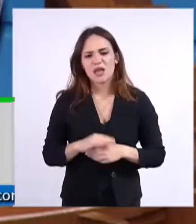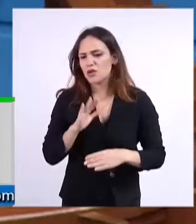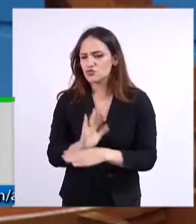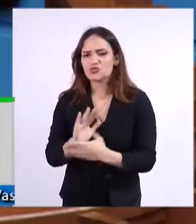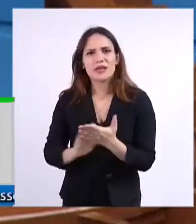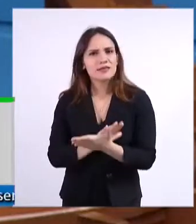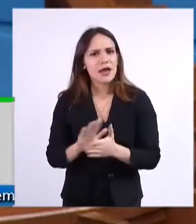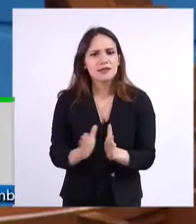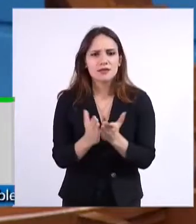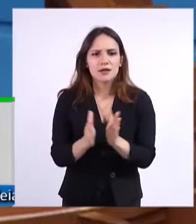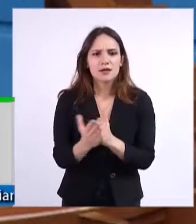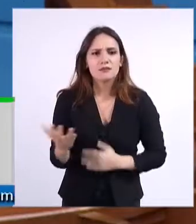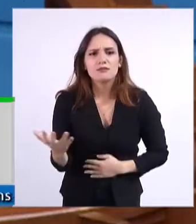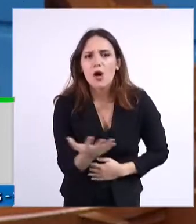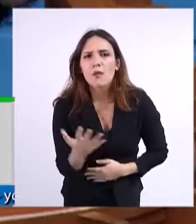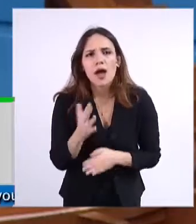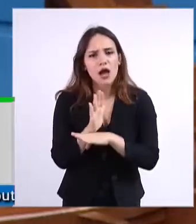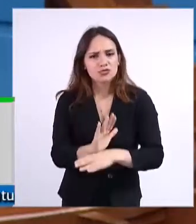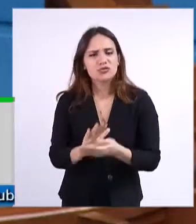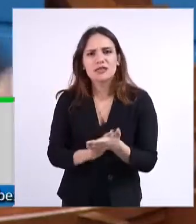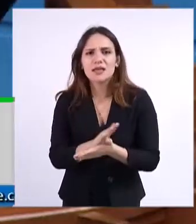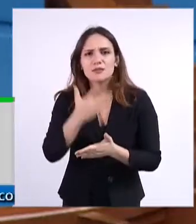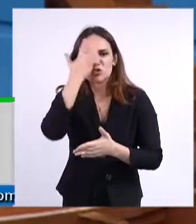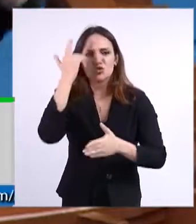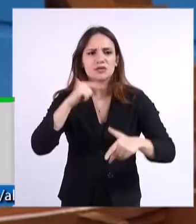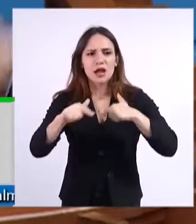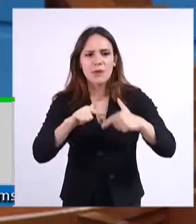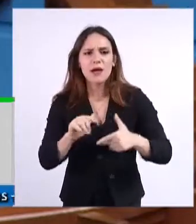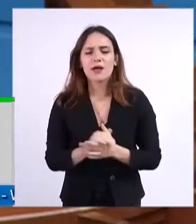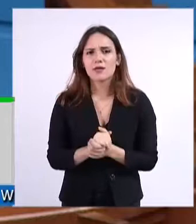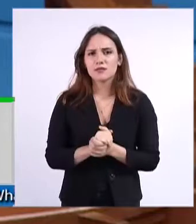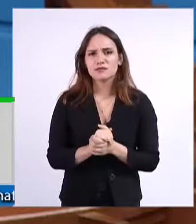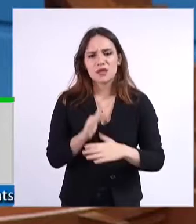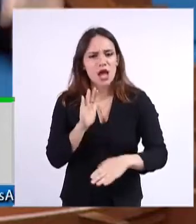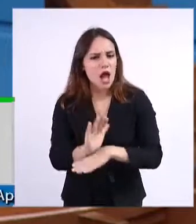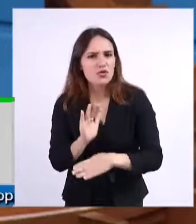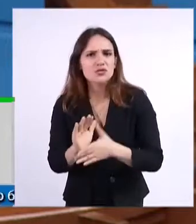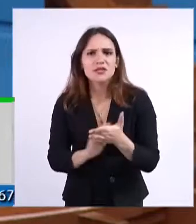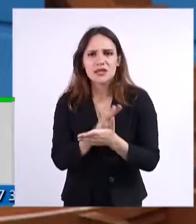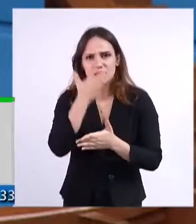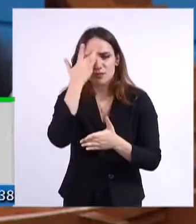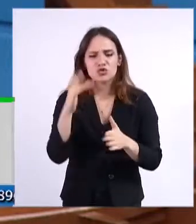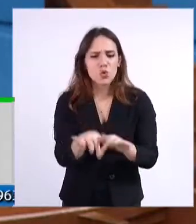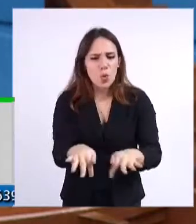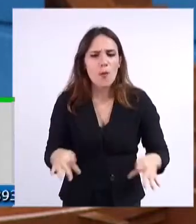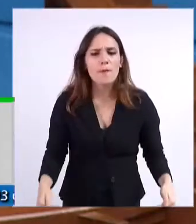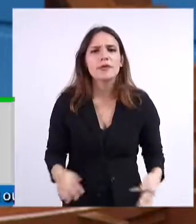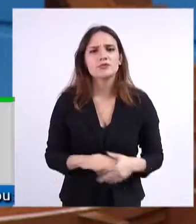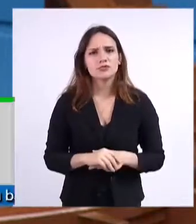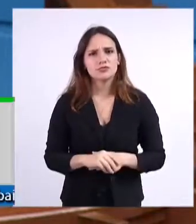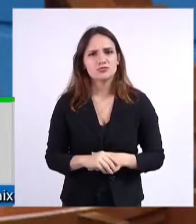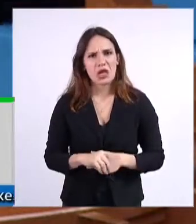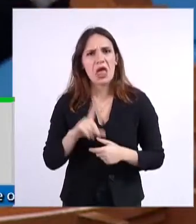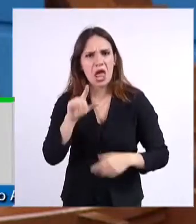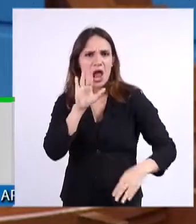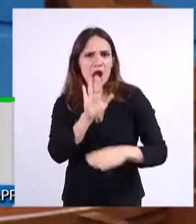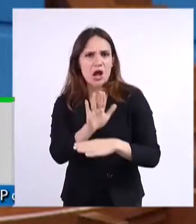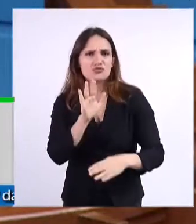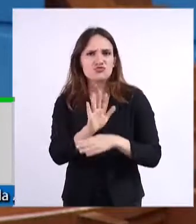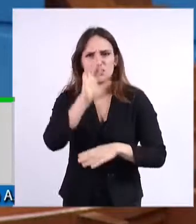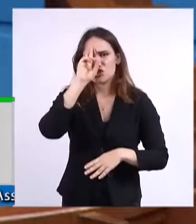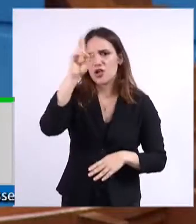pobres, contra os trabalhadores, contra as pessoas mais humildes e a favor dos banqueiros e